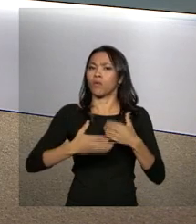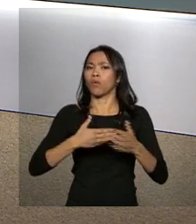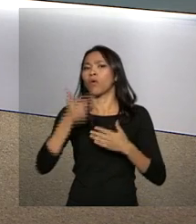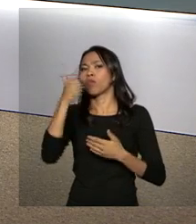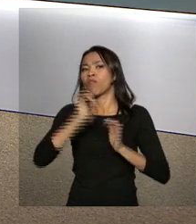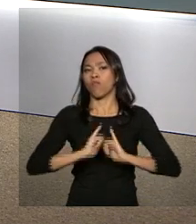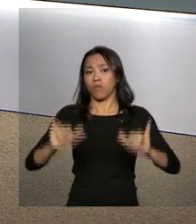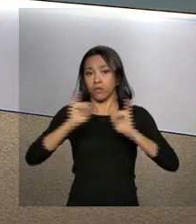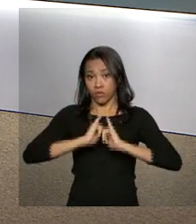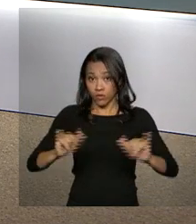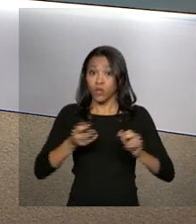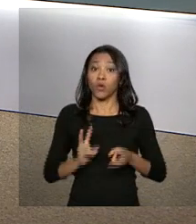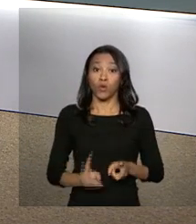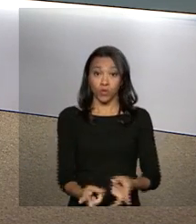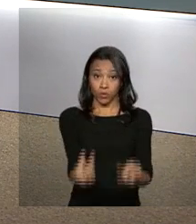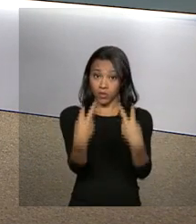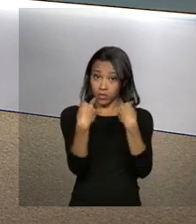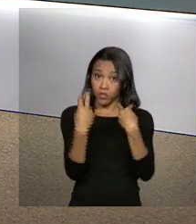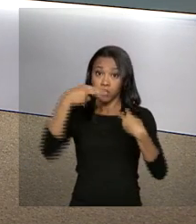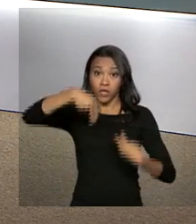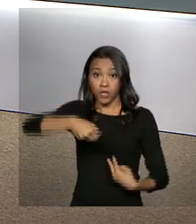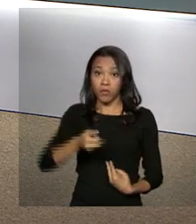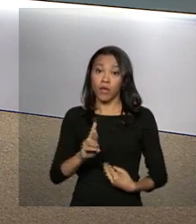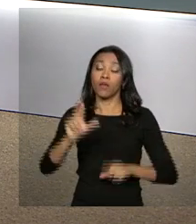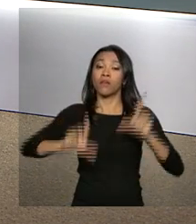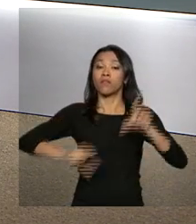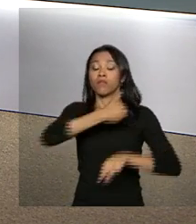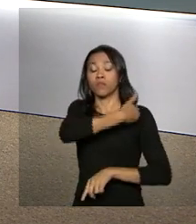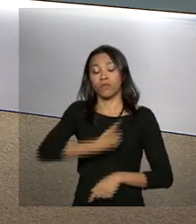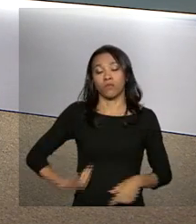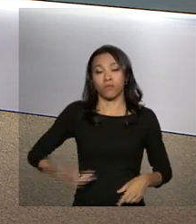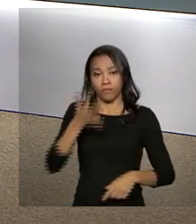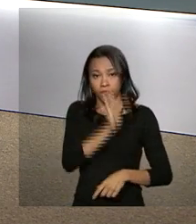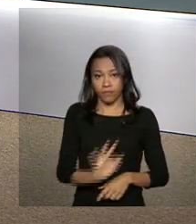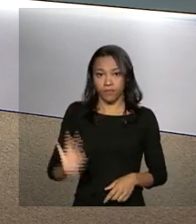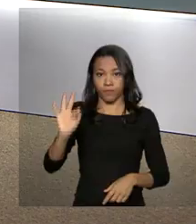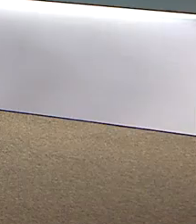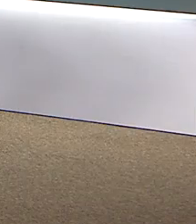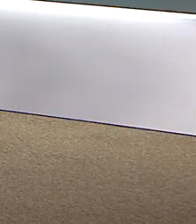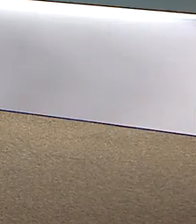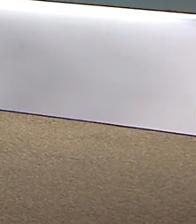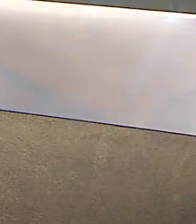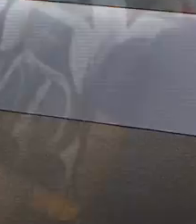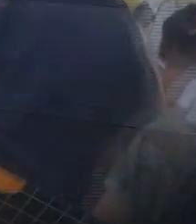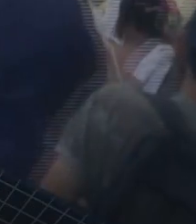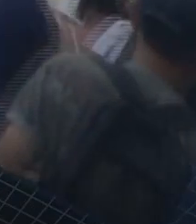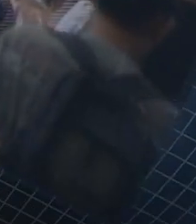momento com outras informações. Continue com a gente, NBR, a TV do Governo Federal.